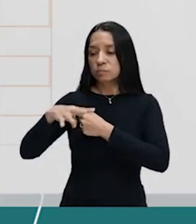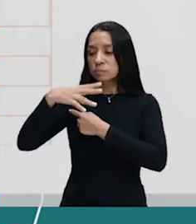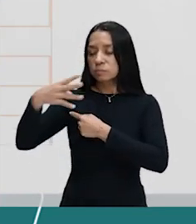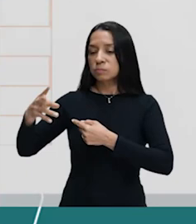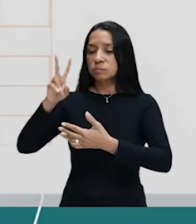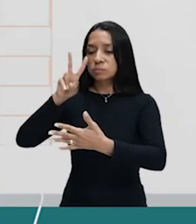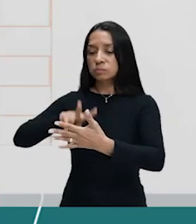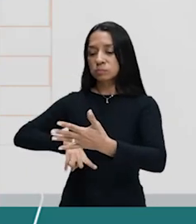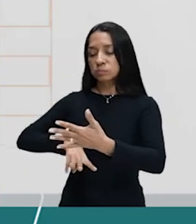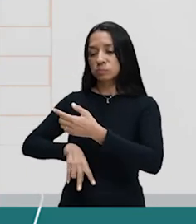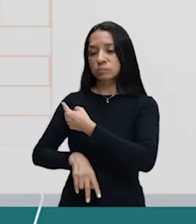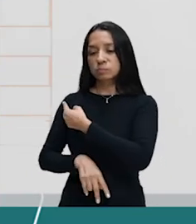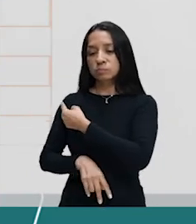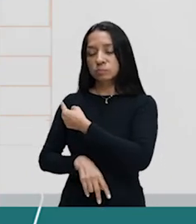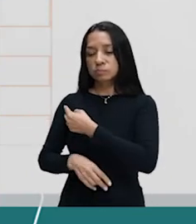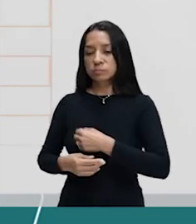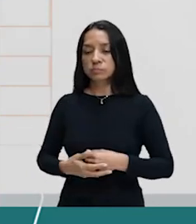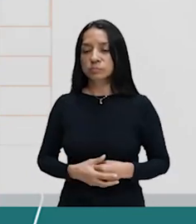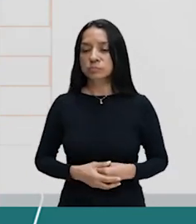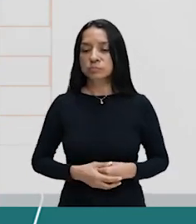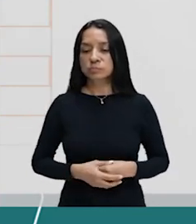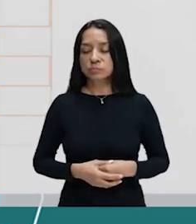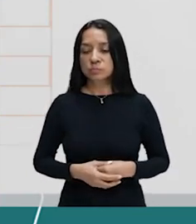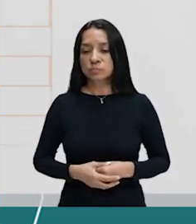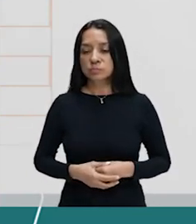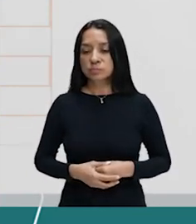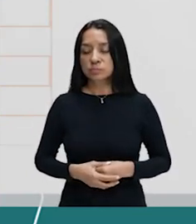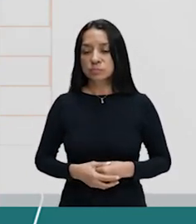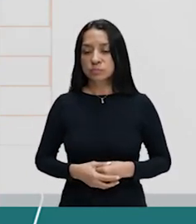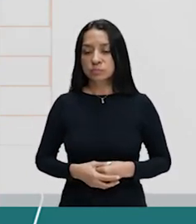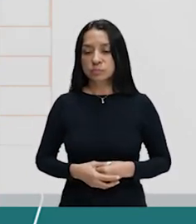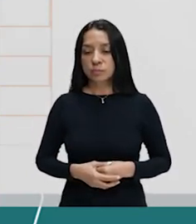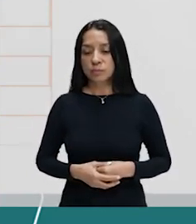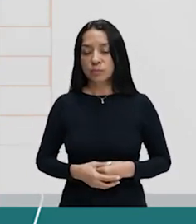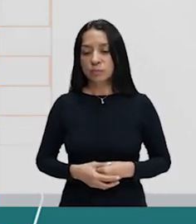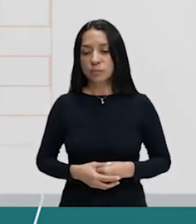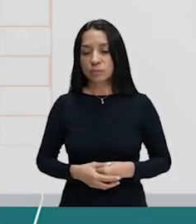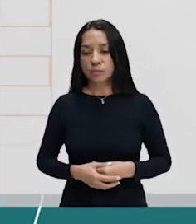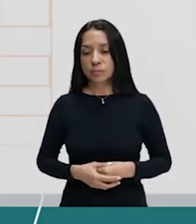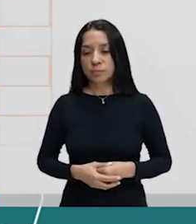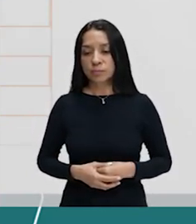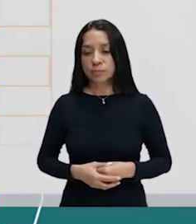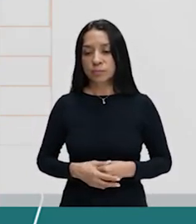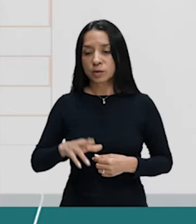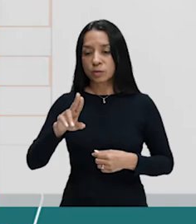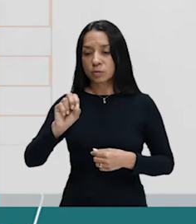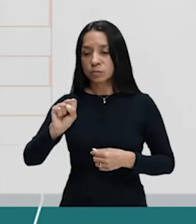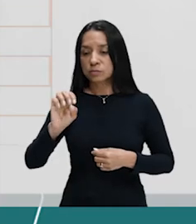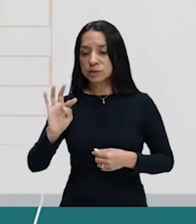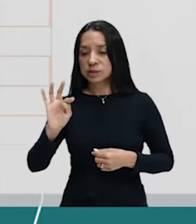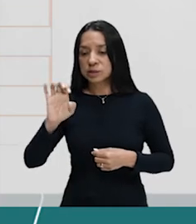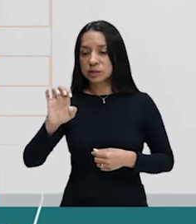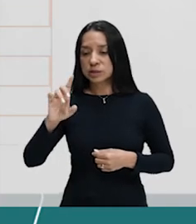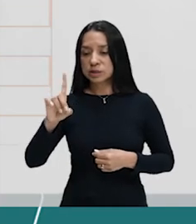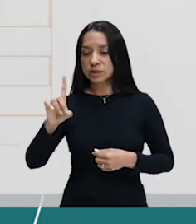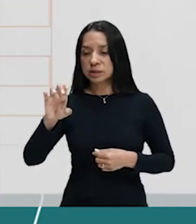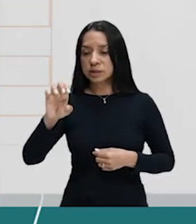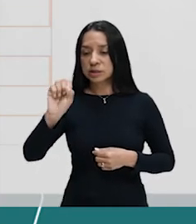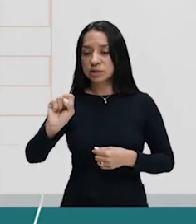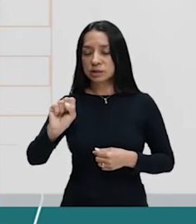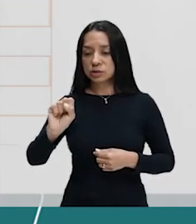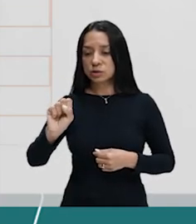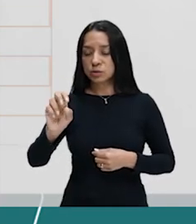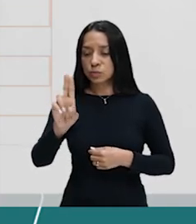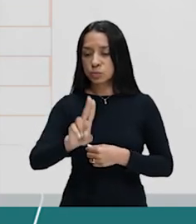tenho tu e vos, no uso informal, e tenho o usted no uso formal.